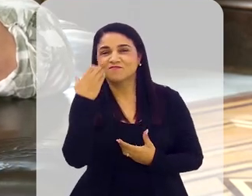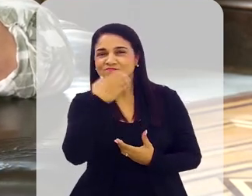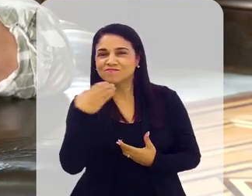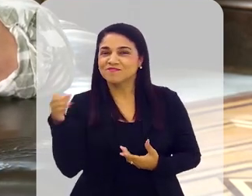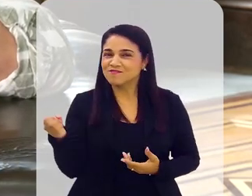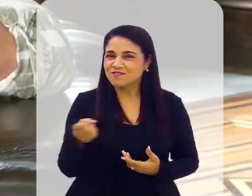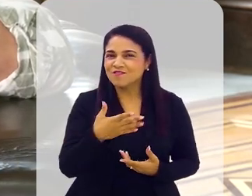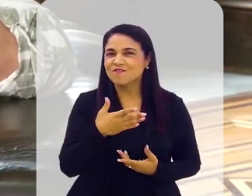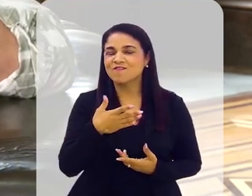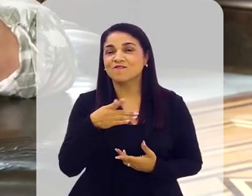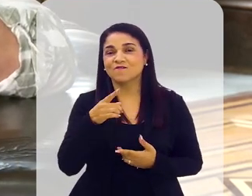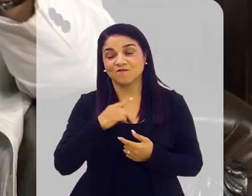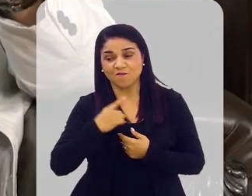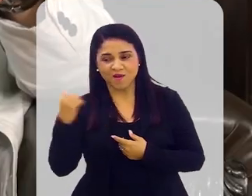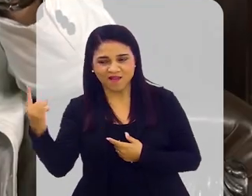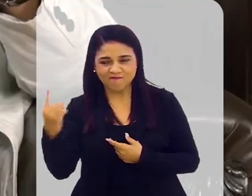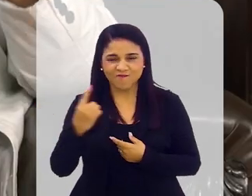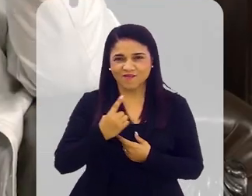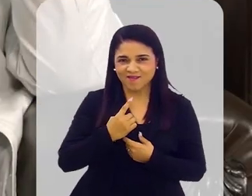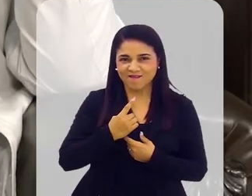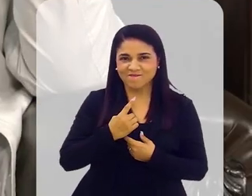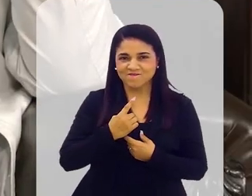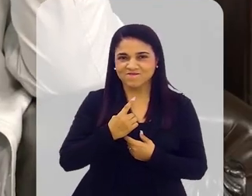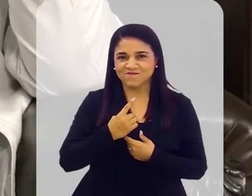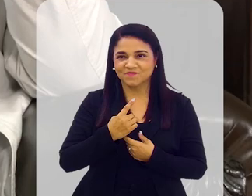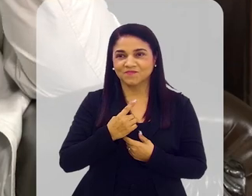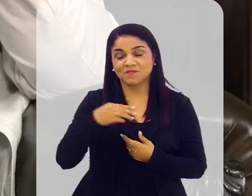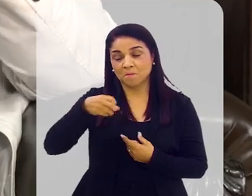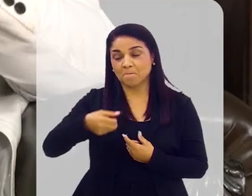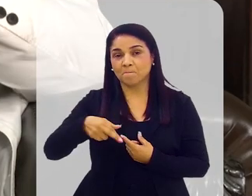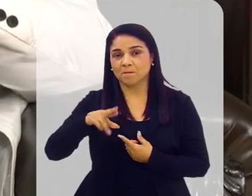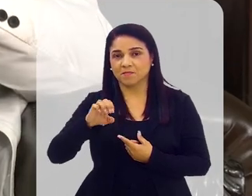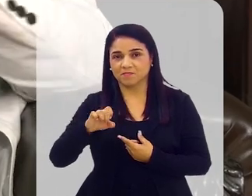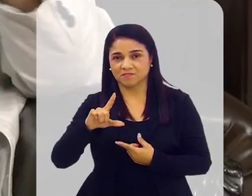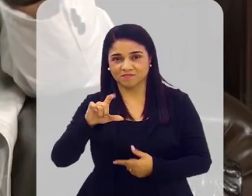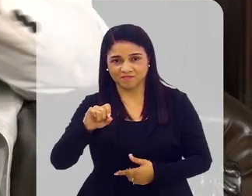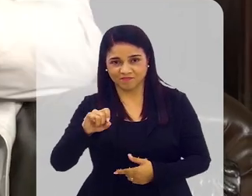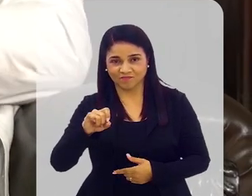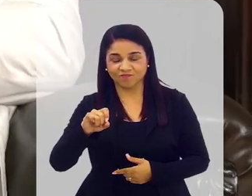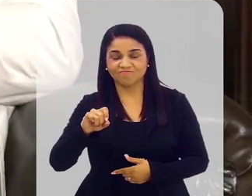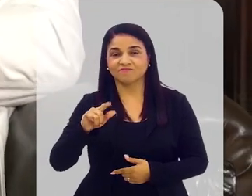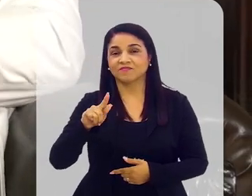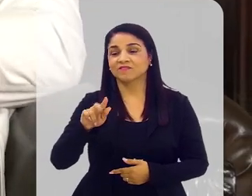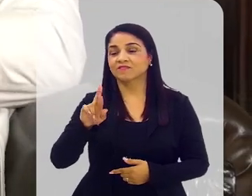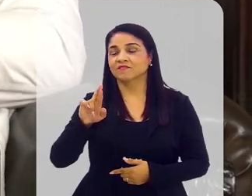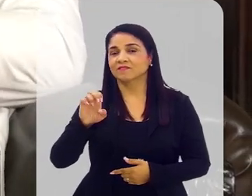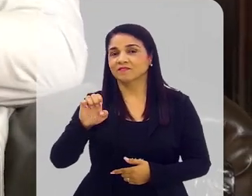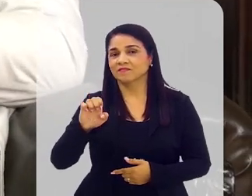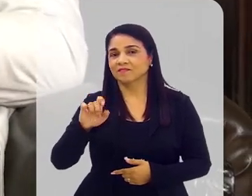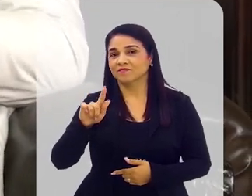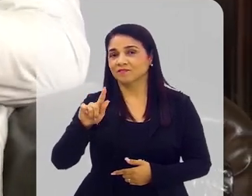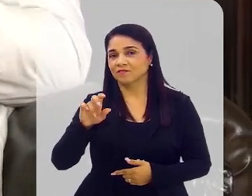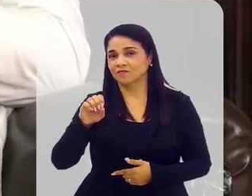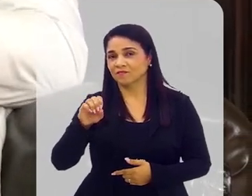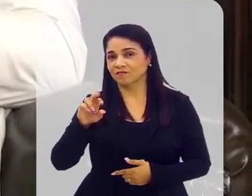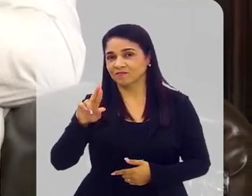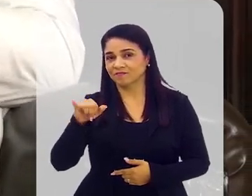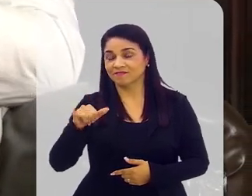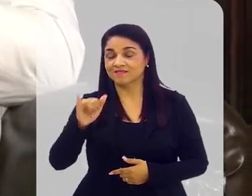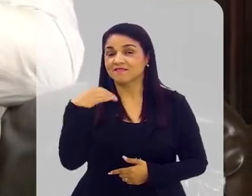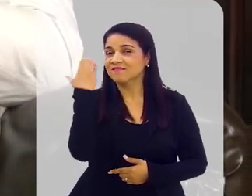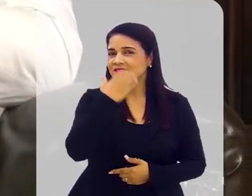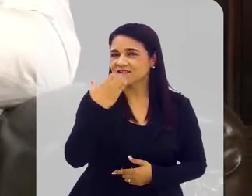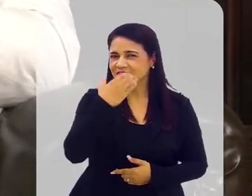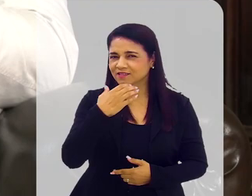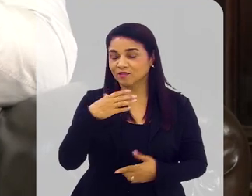linda, segura aí. Gente, nós só vamos dar um pulinho lá e um pé para cá e Marcelo Gregory vai cantar para a gente. Hoje está